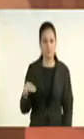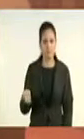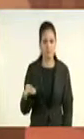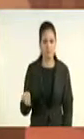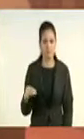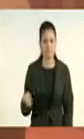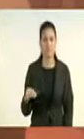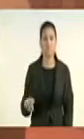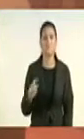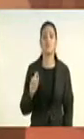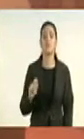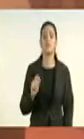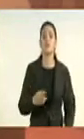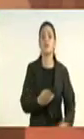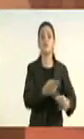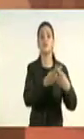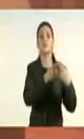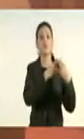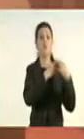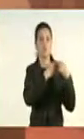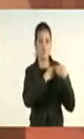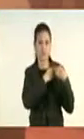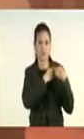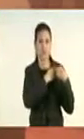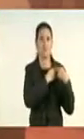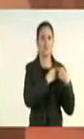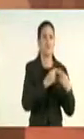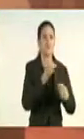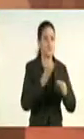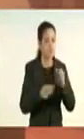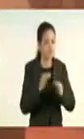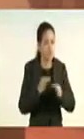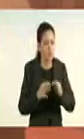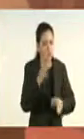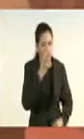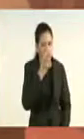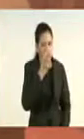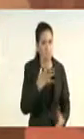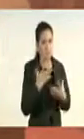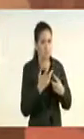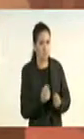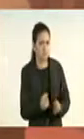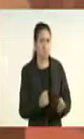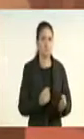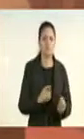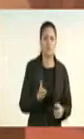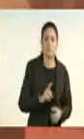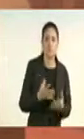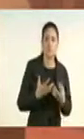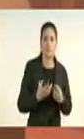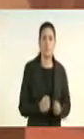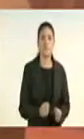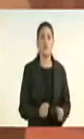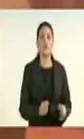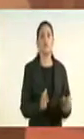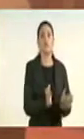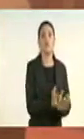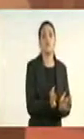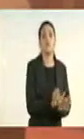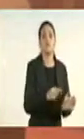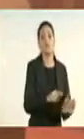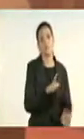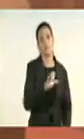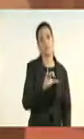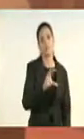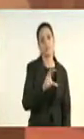da Comissão de Licitação do Estado, para que o Tribunal de Contas do Estado, deputado Adriano, possa se pronunciar se é